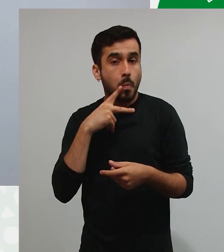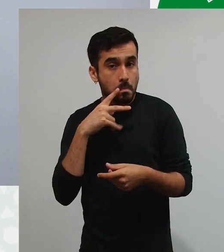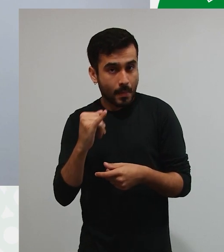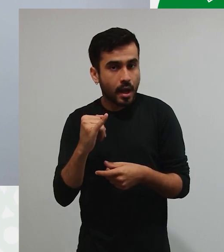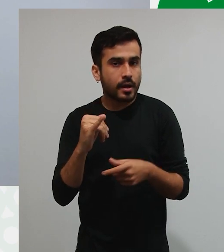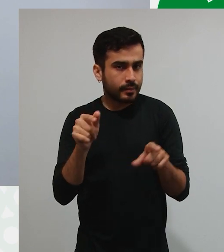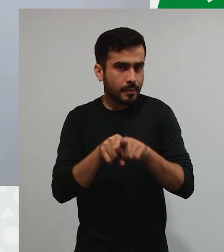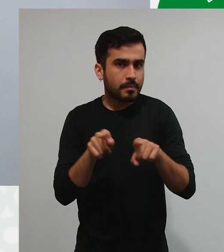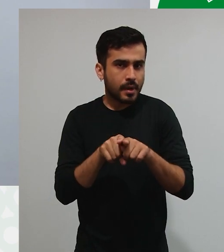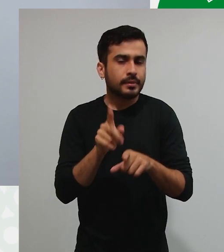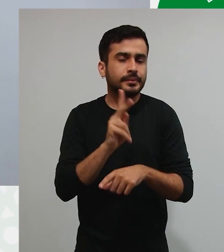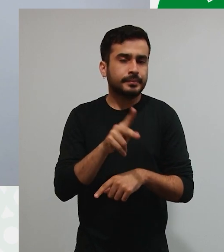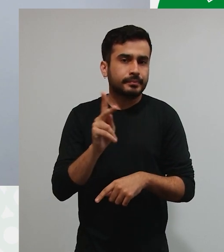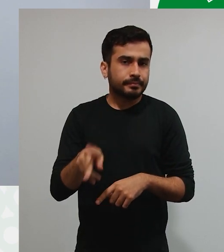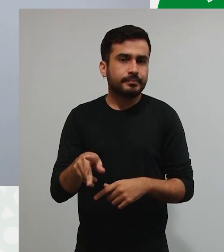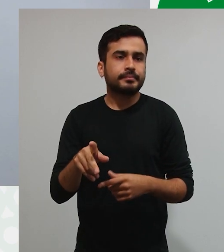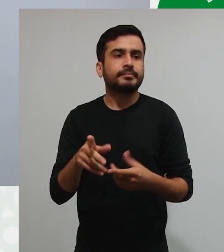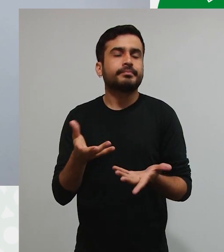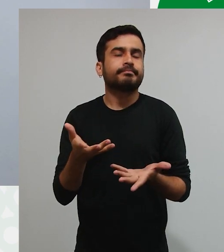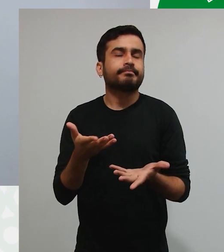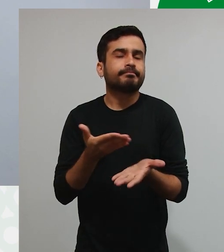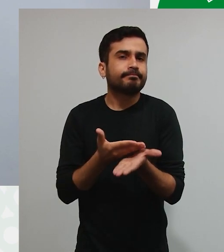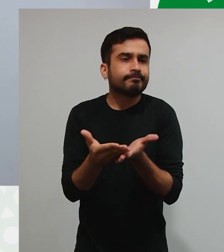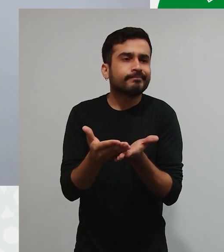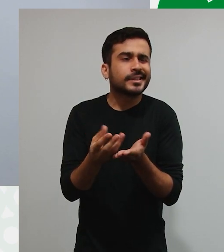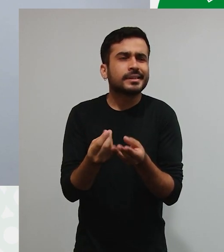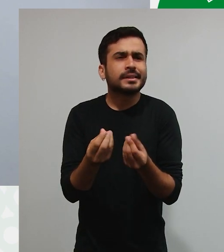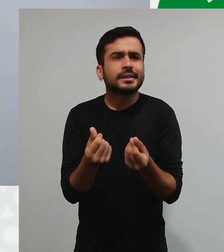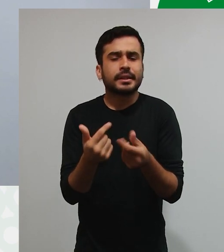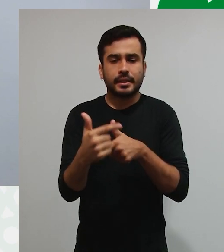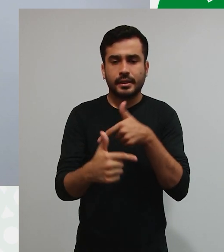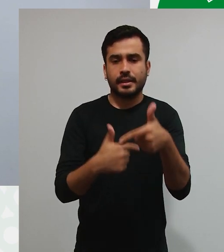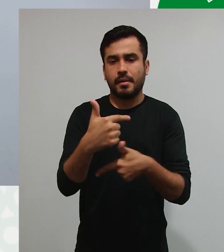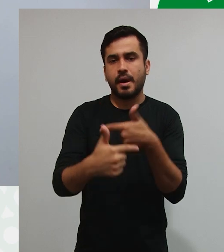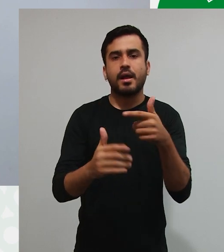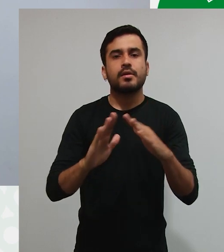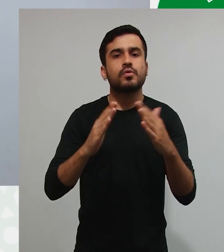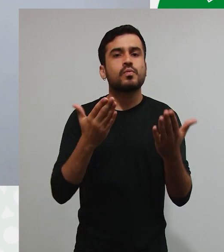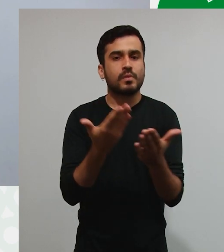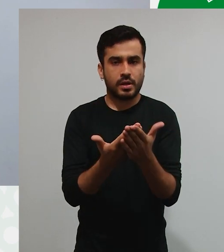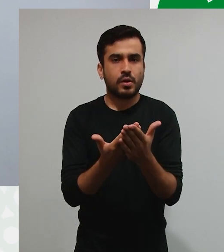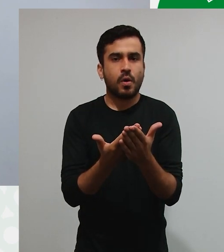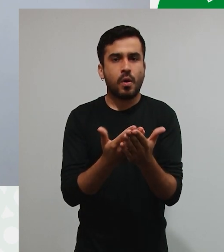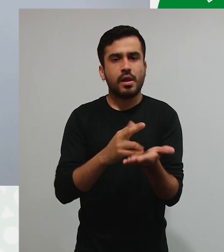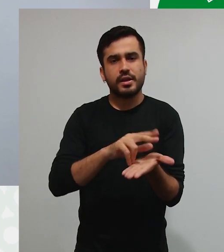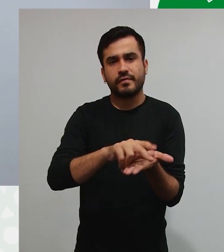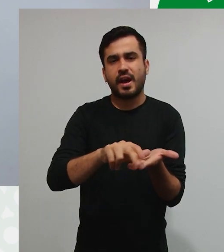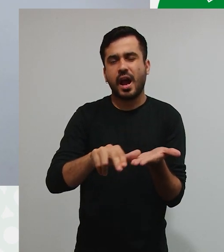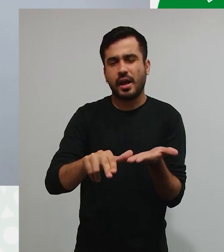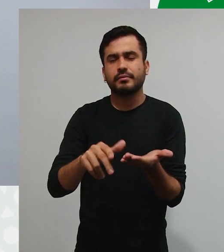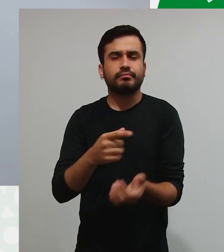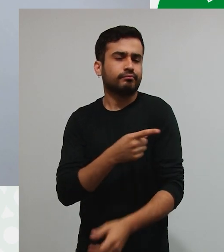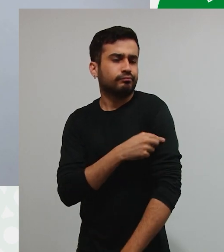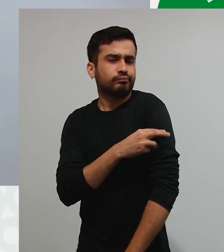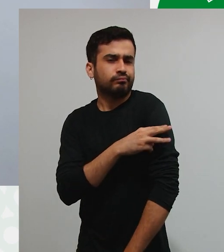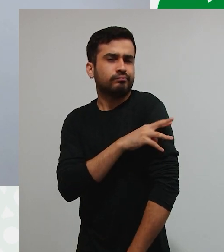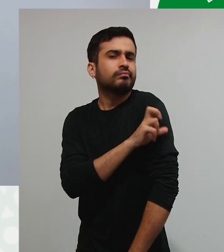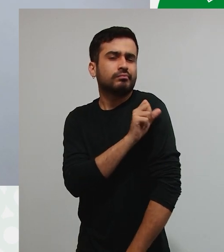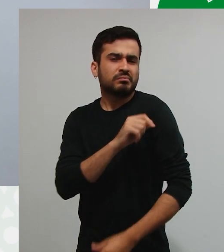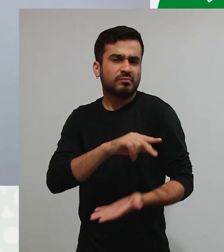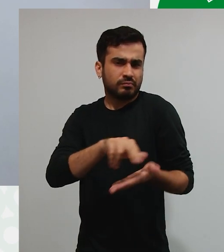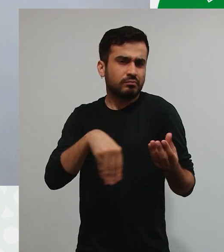Então, eu ainda muito nova, né, com 17 anos, inspirada em minha tia,